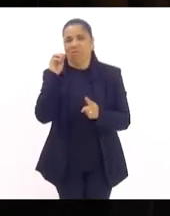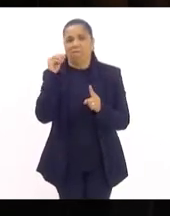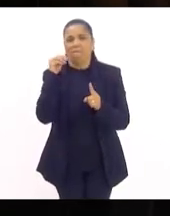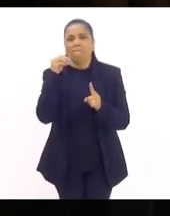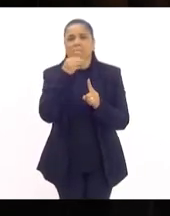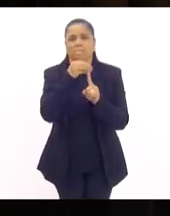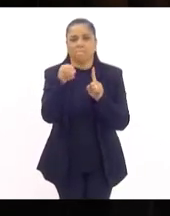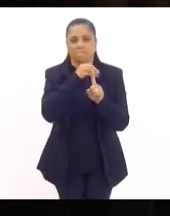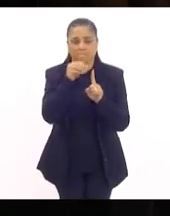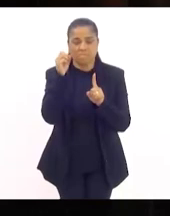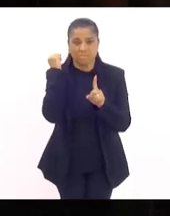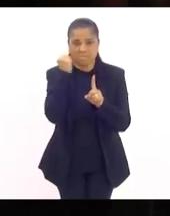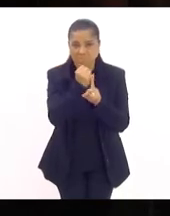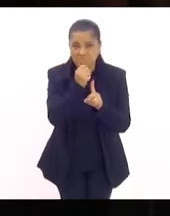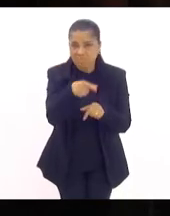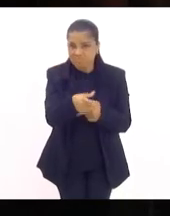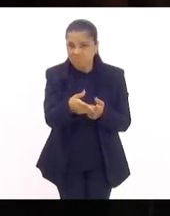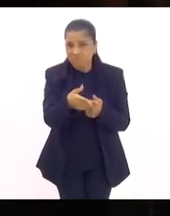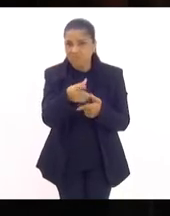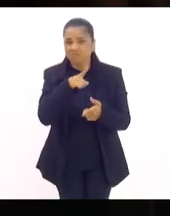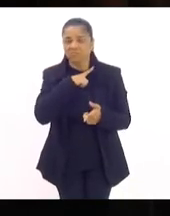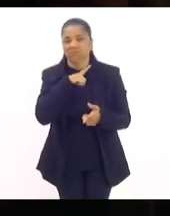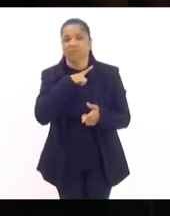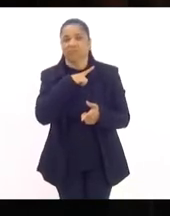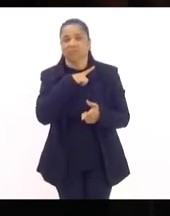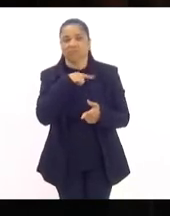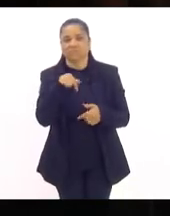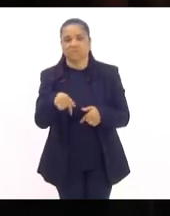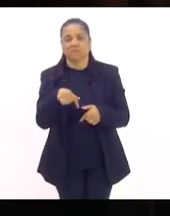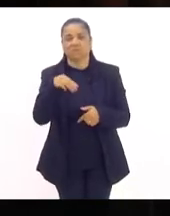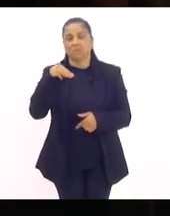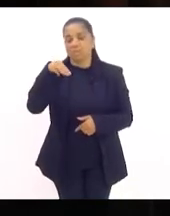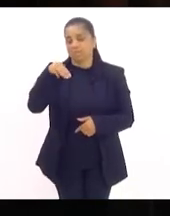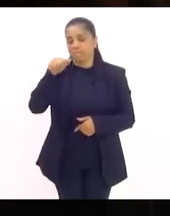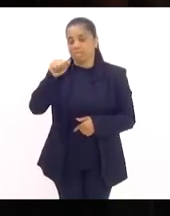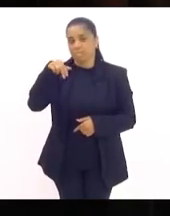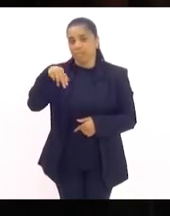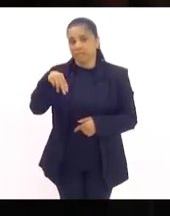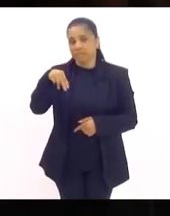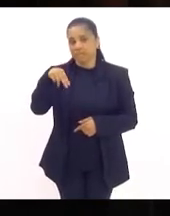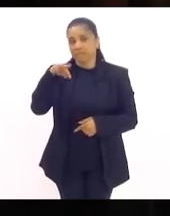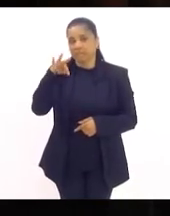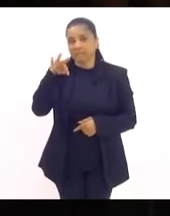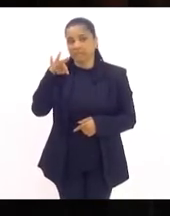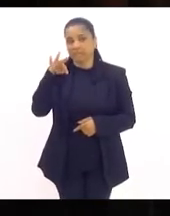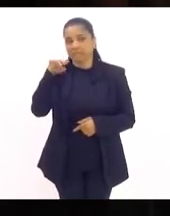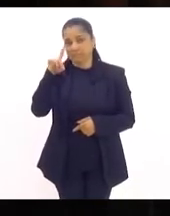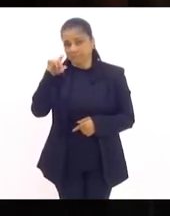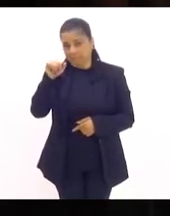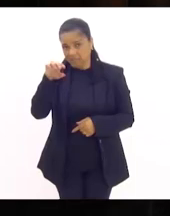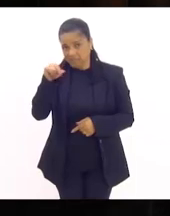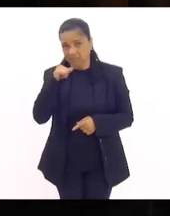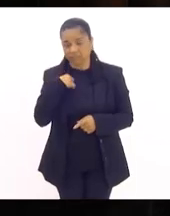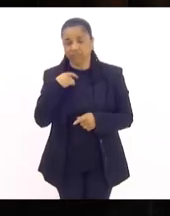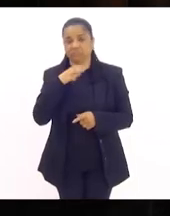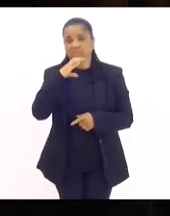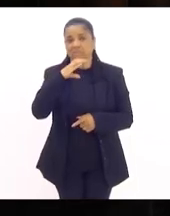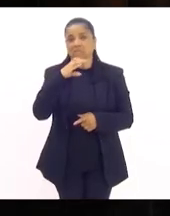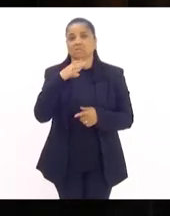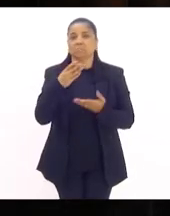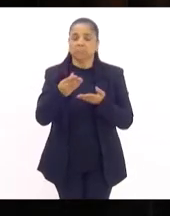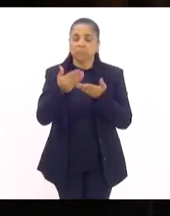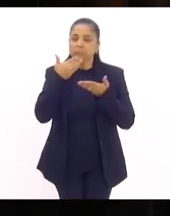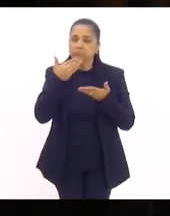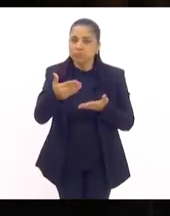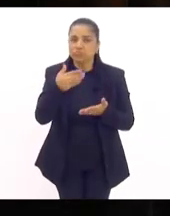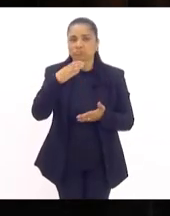moer gente, que é a segurança pública. Mas nossa mandata entrou com esse pedido de CPI. Infelizmente, nós não vimos